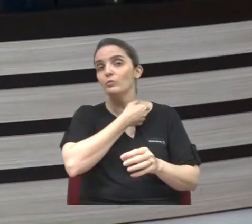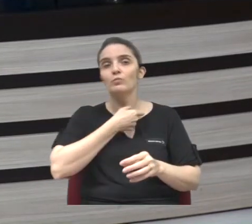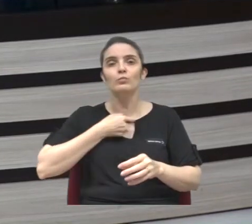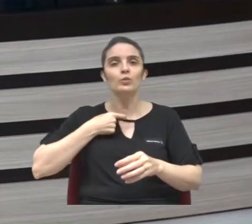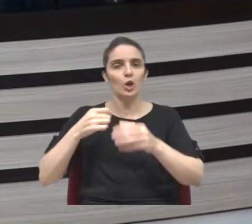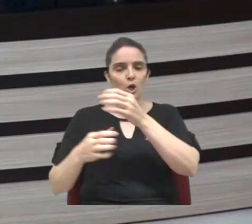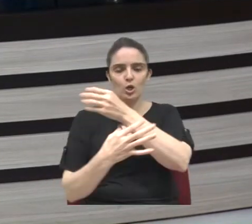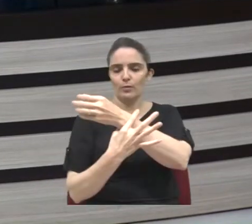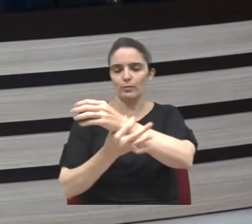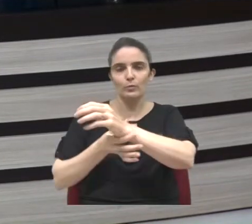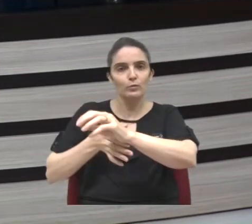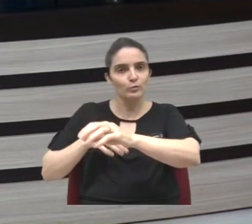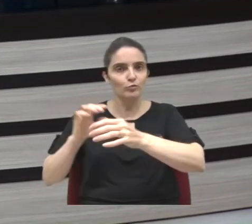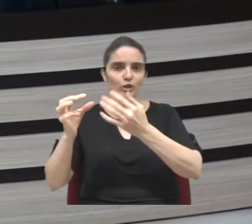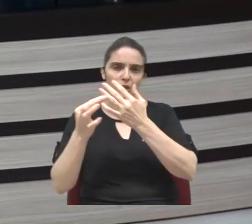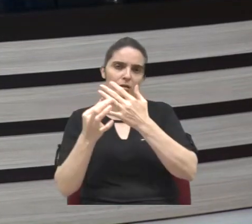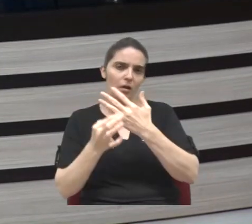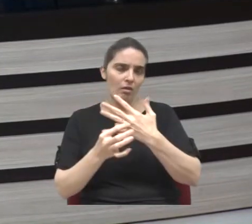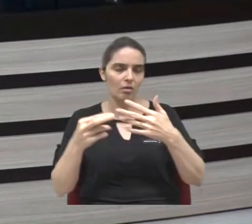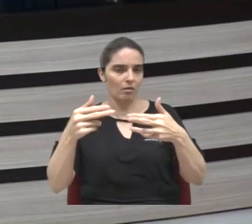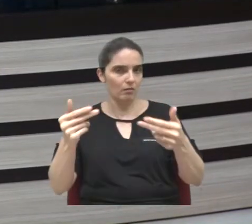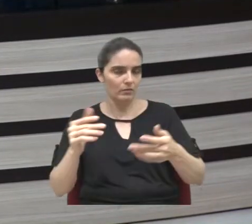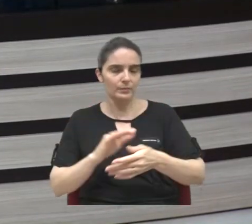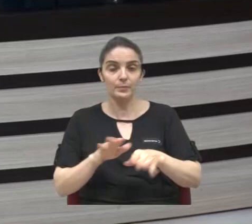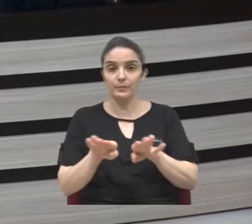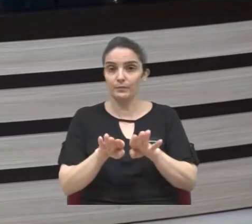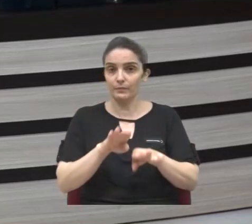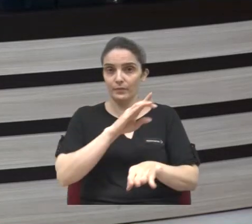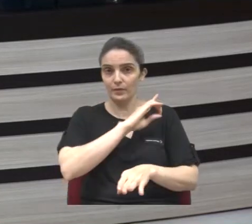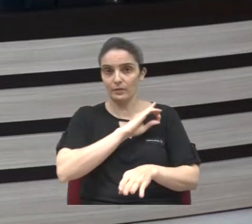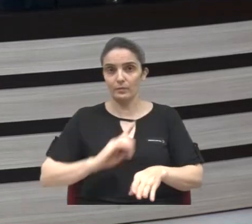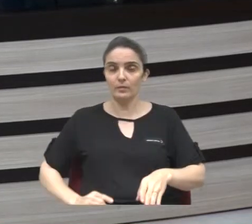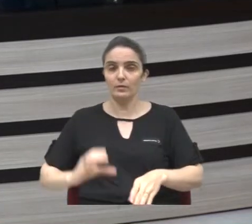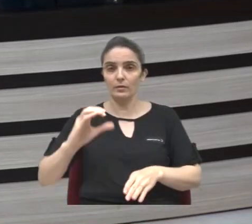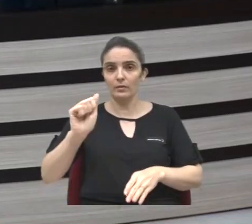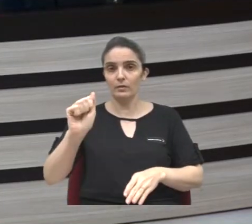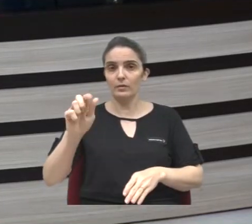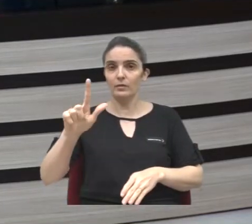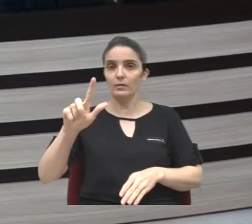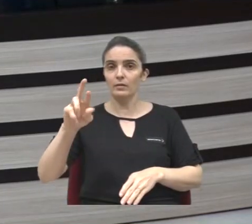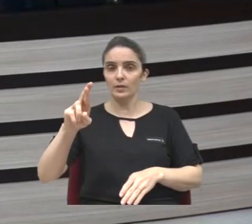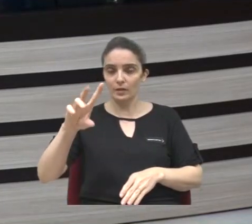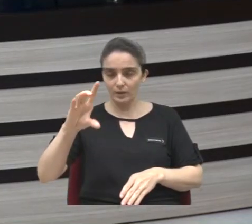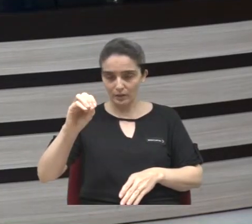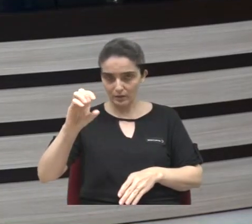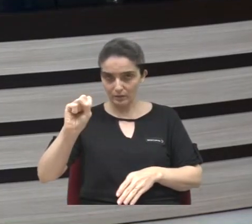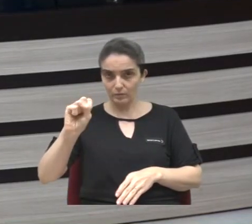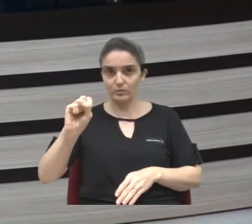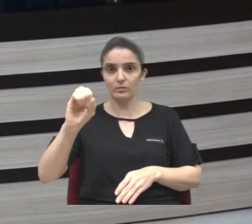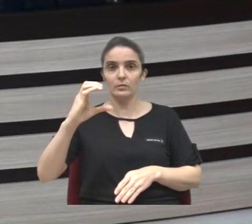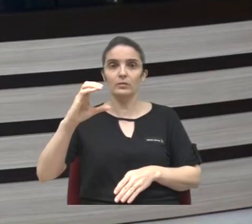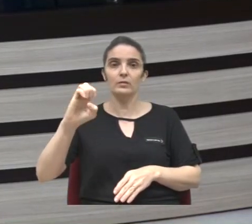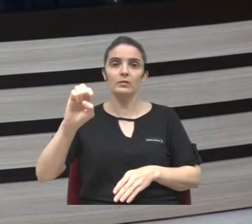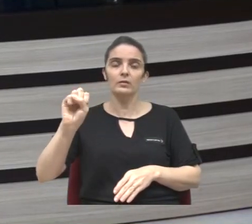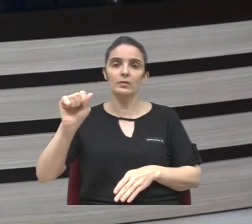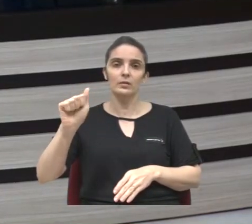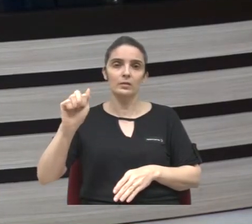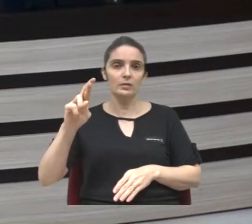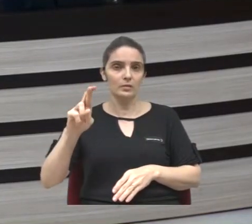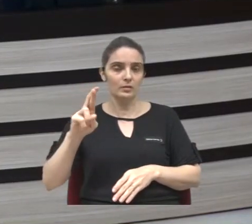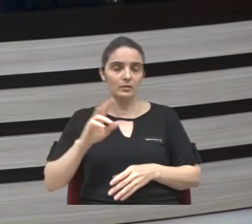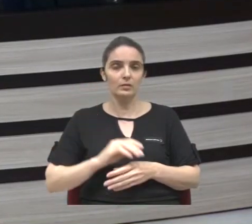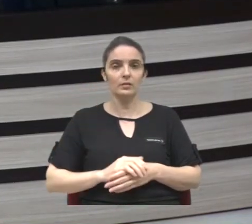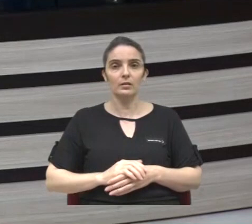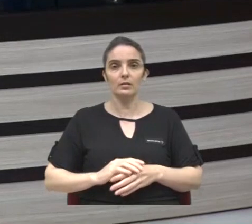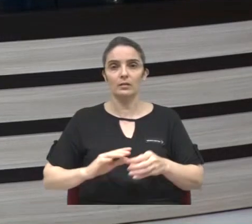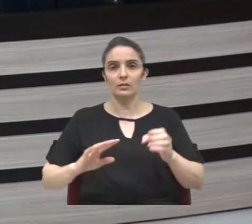governo passado, o deputado Carlos César, do seu partido, inclusive, vereador, da Igreja do Evangelho Quadrangular, destinou uma